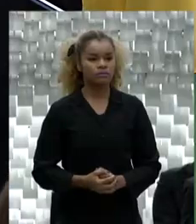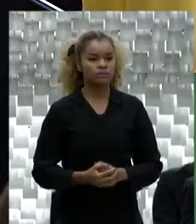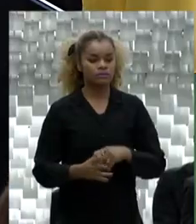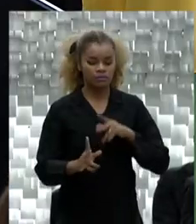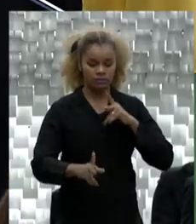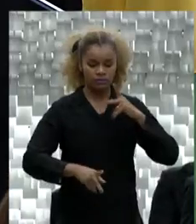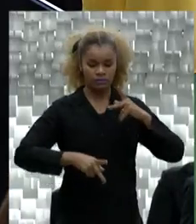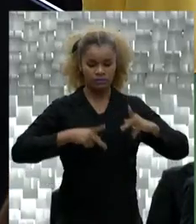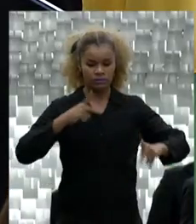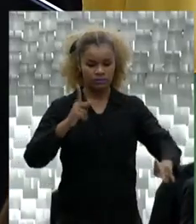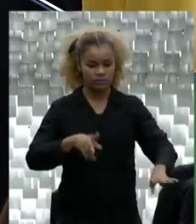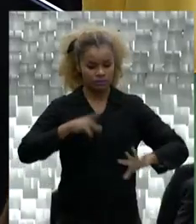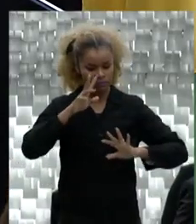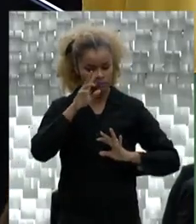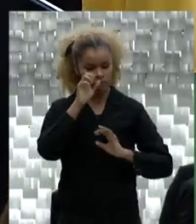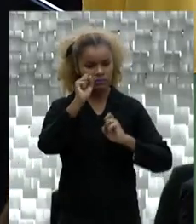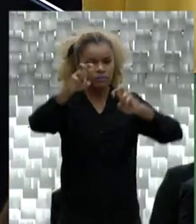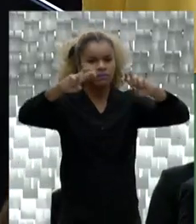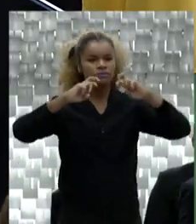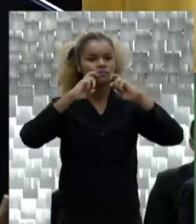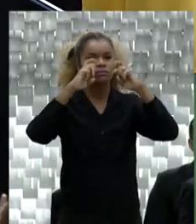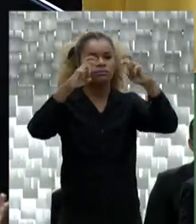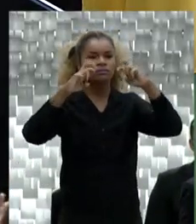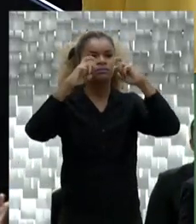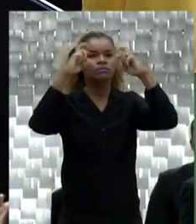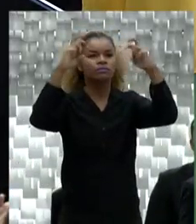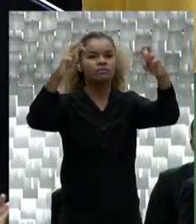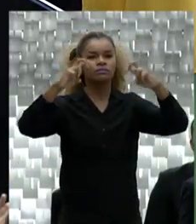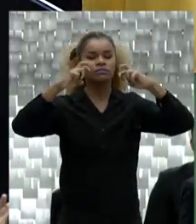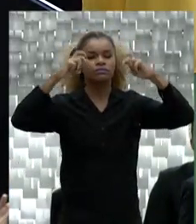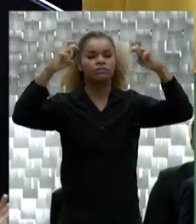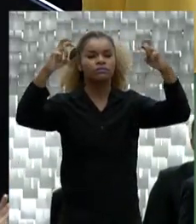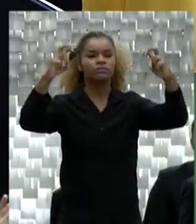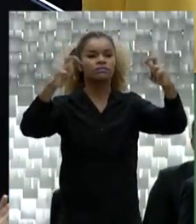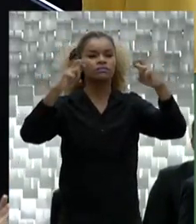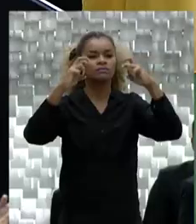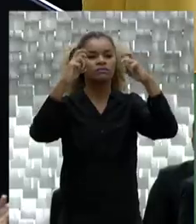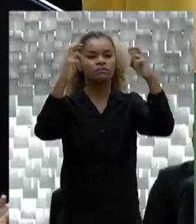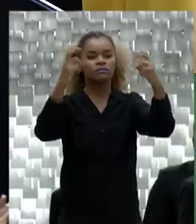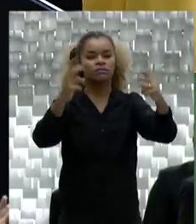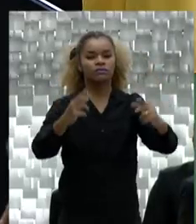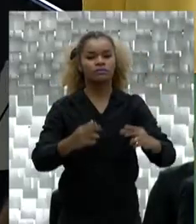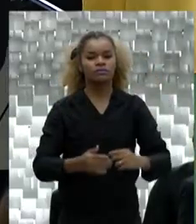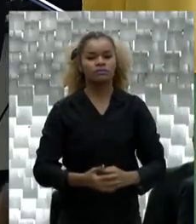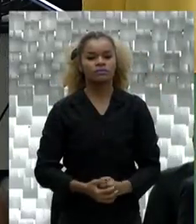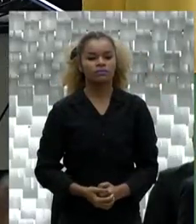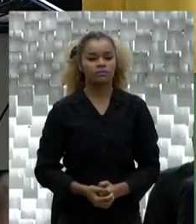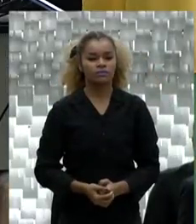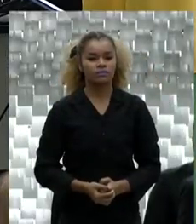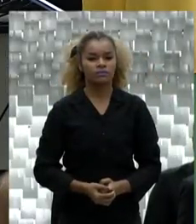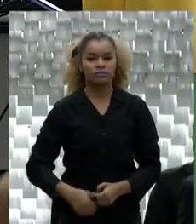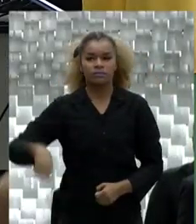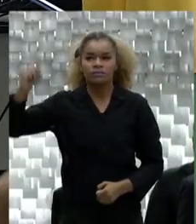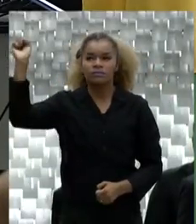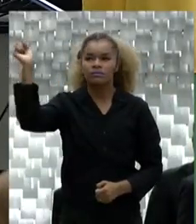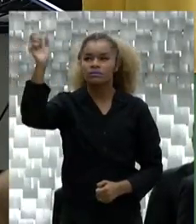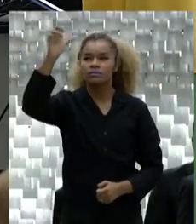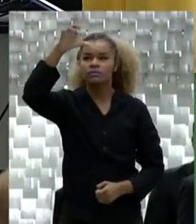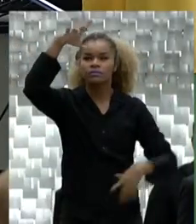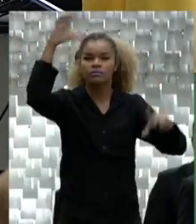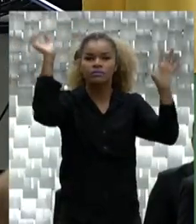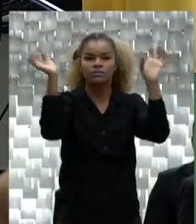plácidas de um povo heróico brado retumbante, e